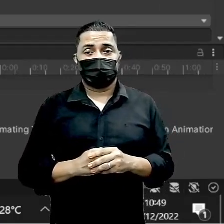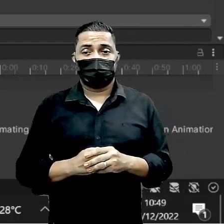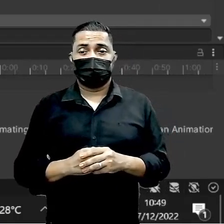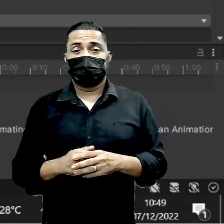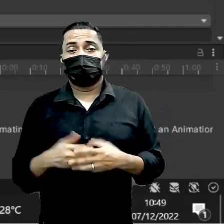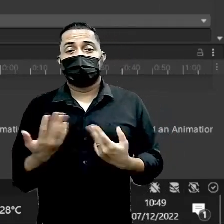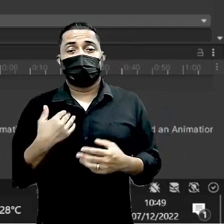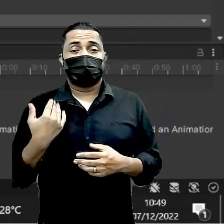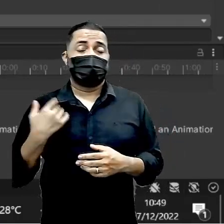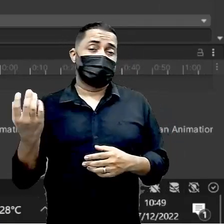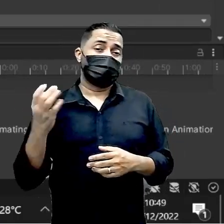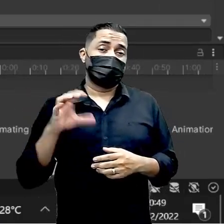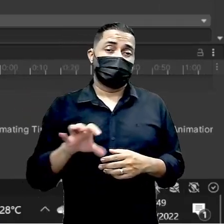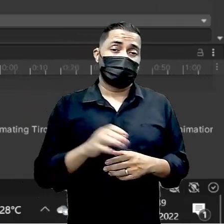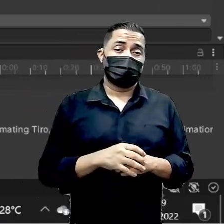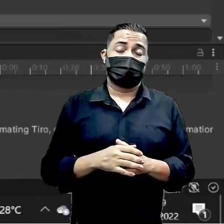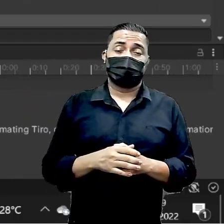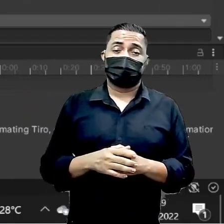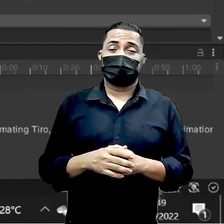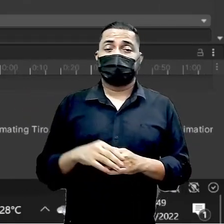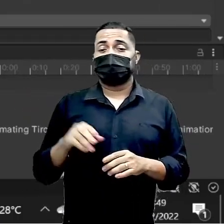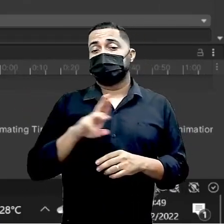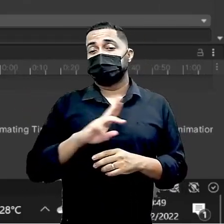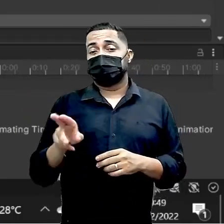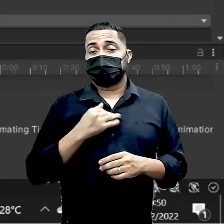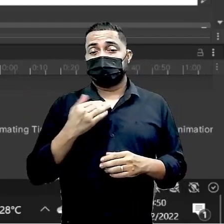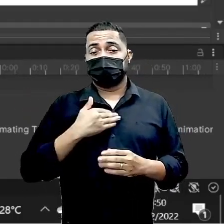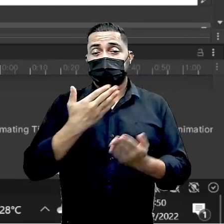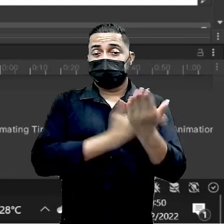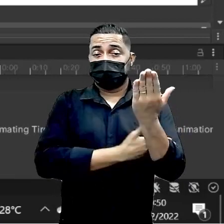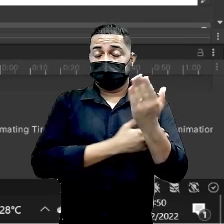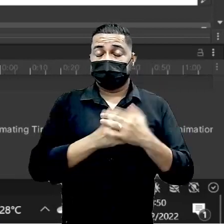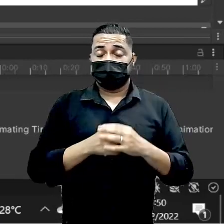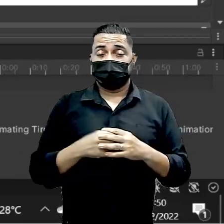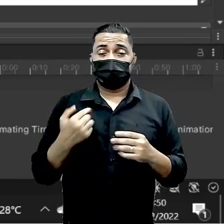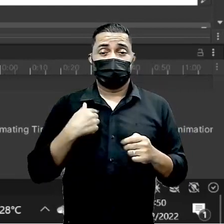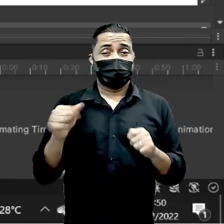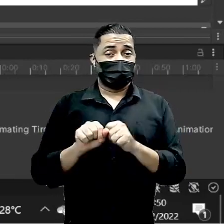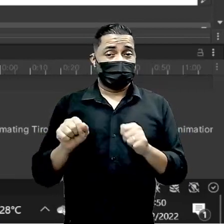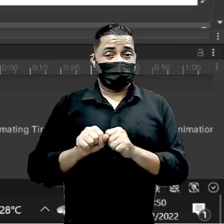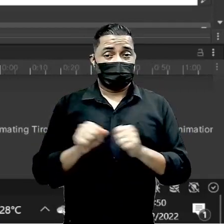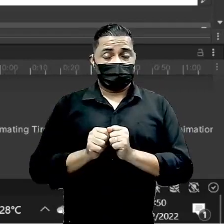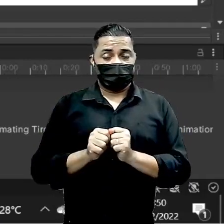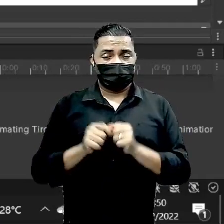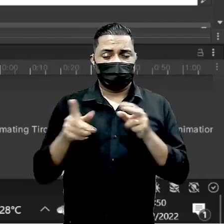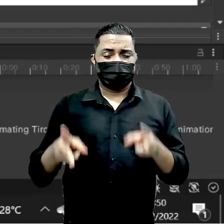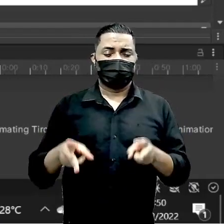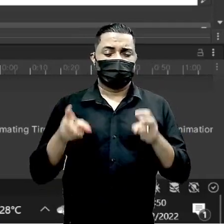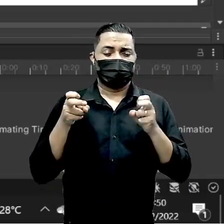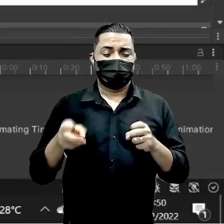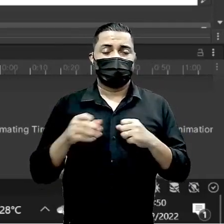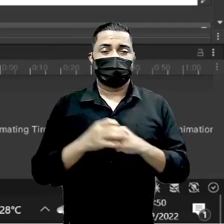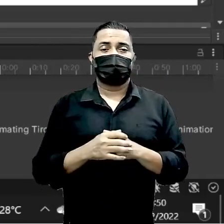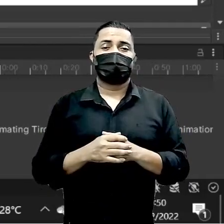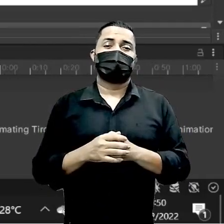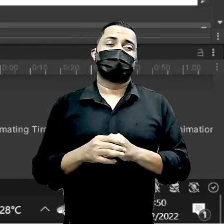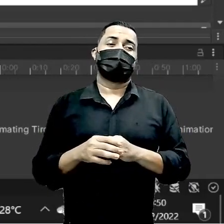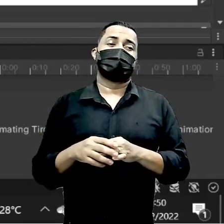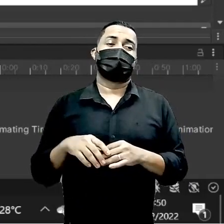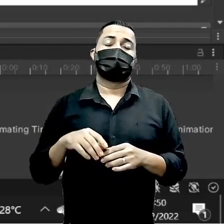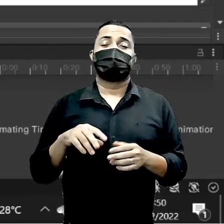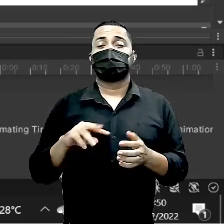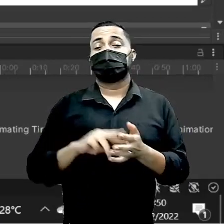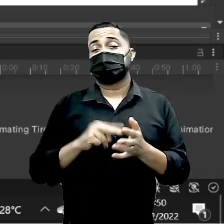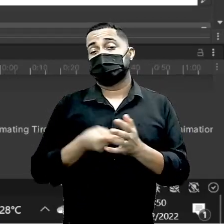E vou colocar aqui, olha, nas minhas pastas. Quando eu faço isso, você percebe que o ícone ficou preenchido. Isso quer dizer que